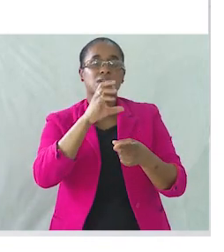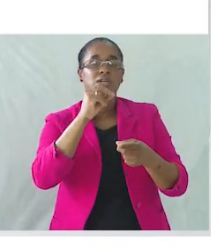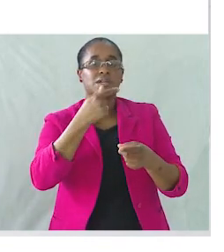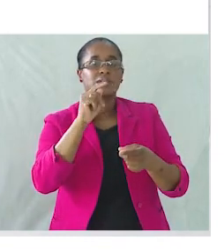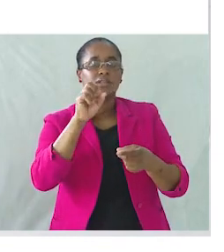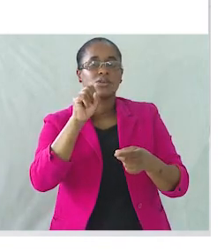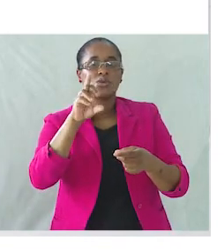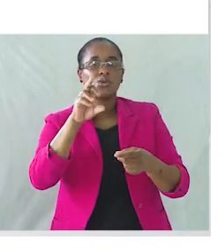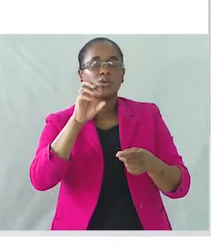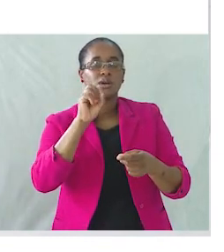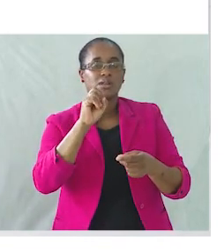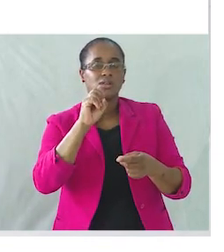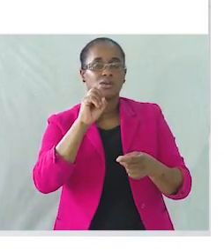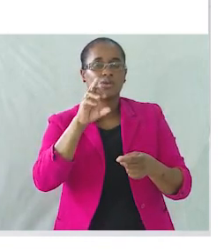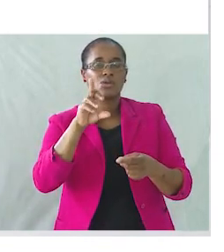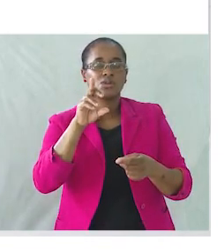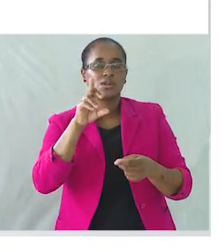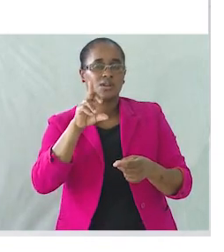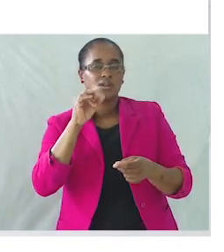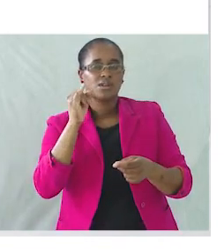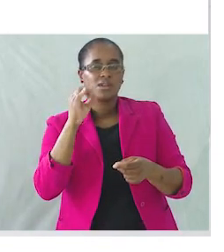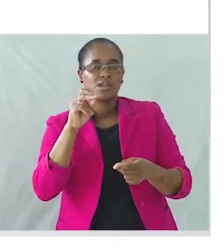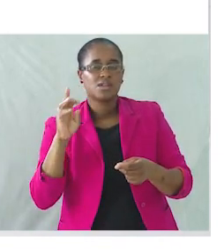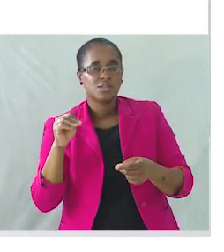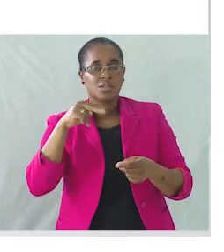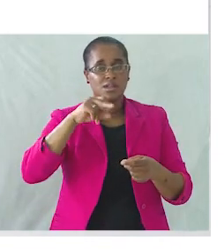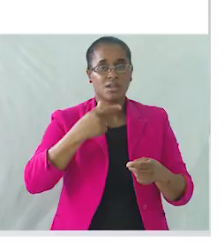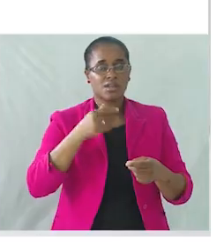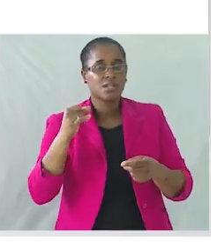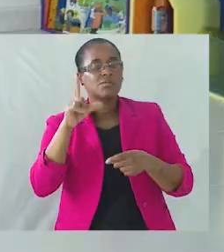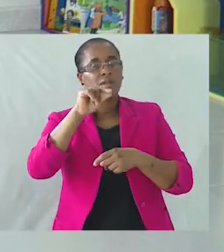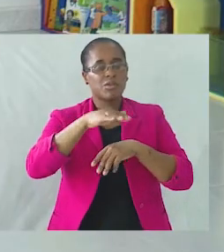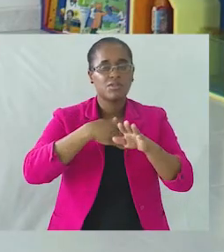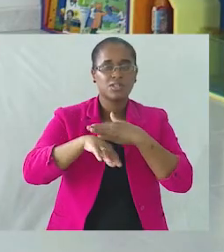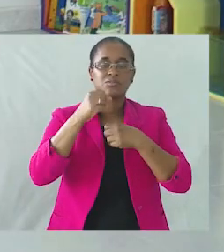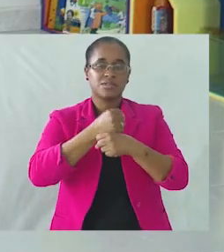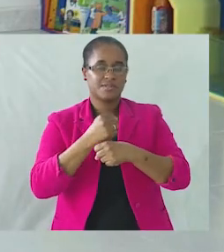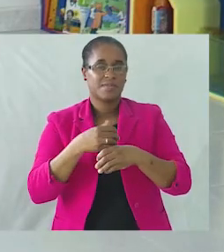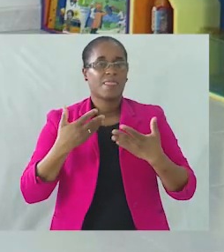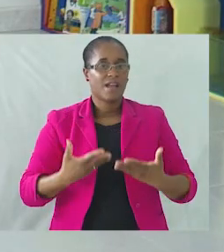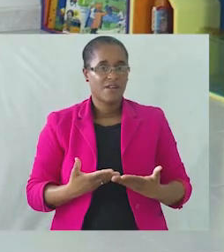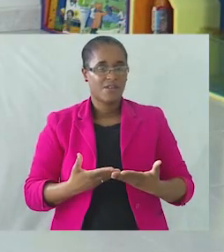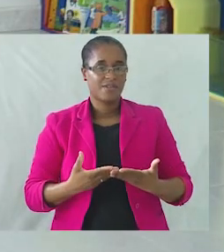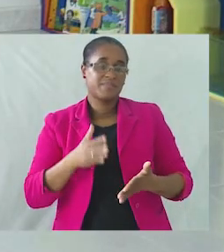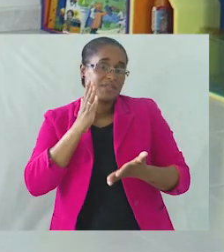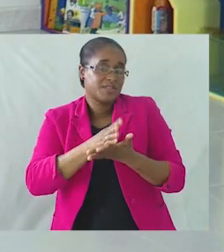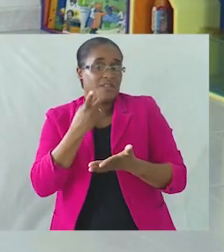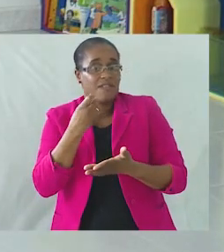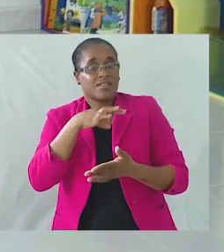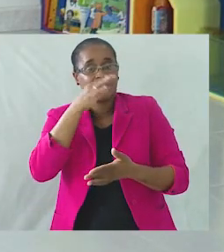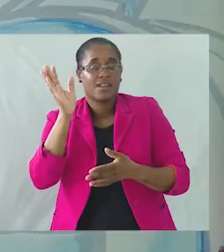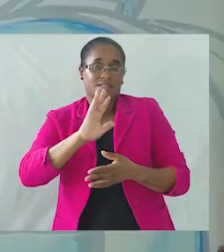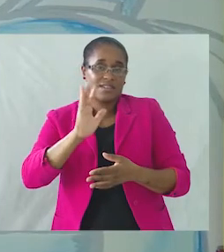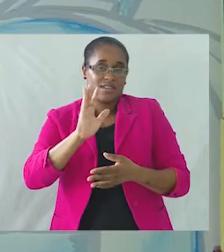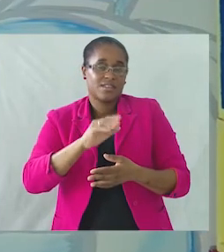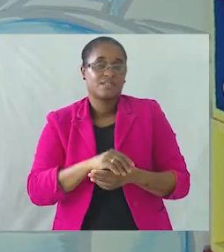da narrativa e fizemos exercícios. Agora, só me resta dizer